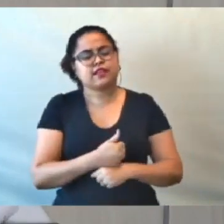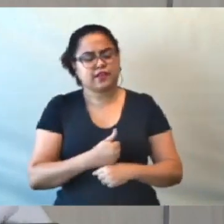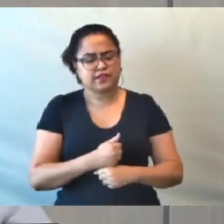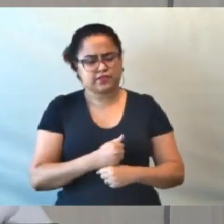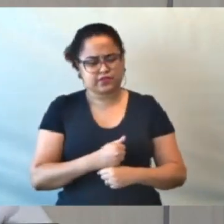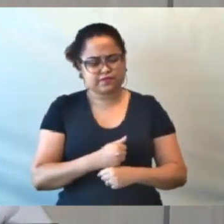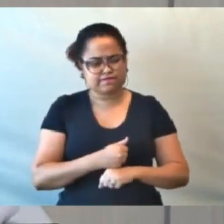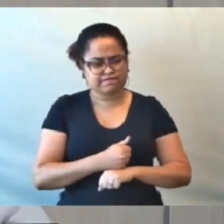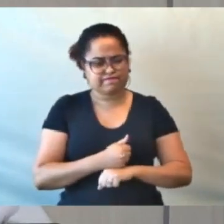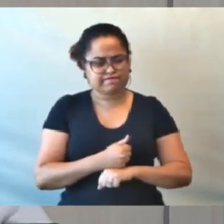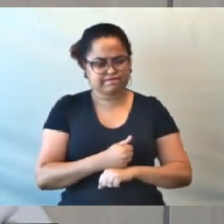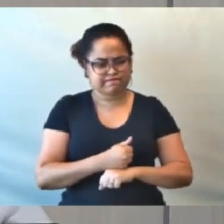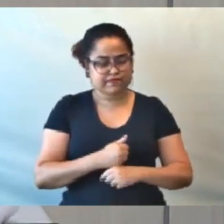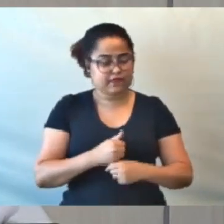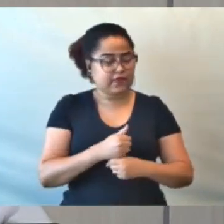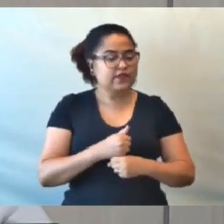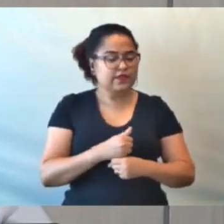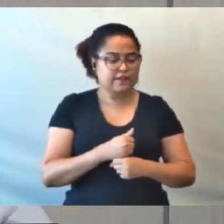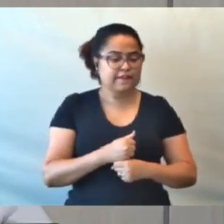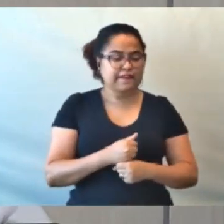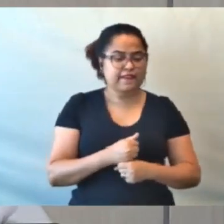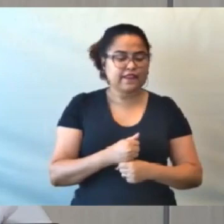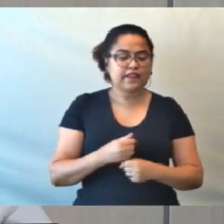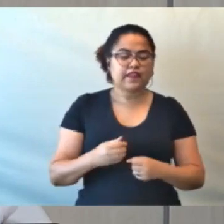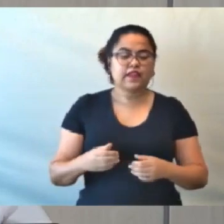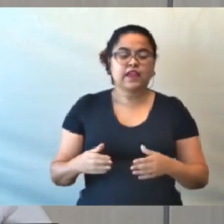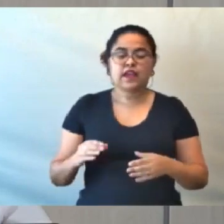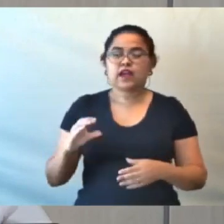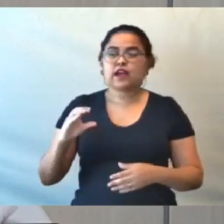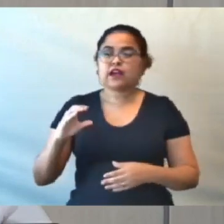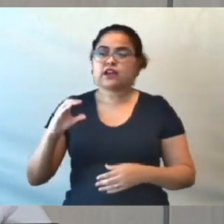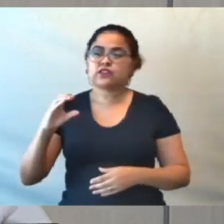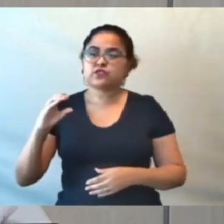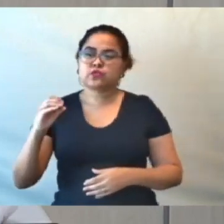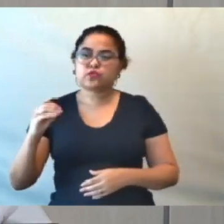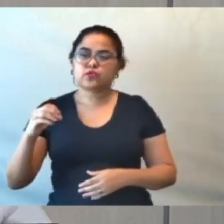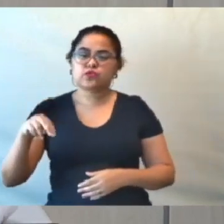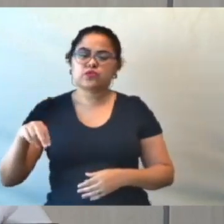resolução CONAMA 357/2005?